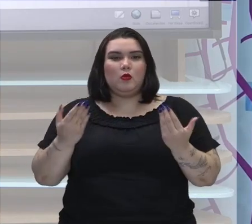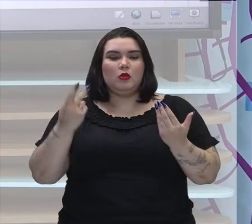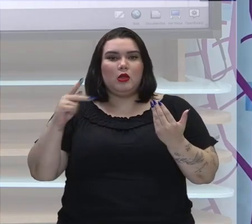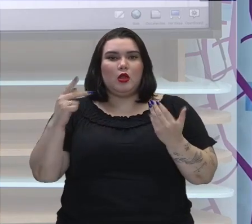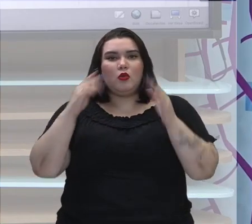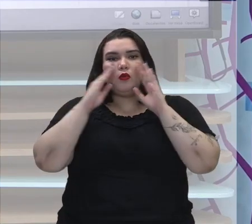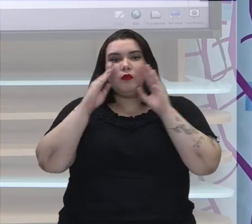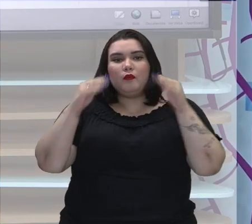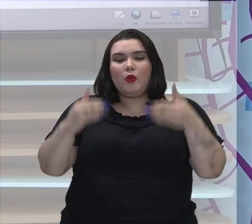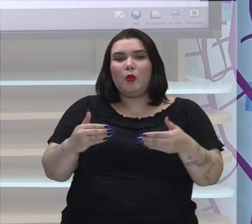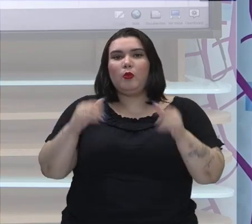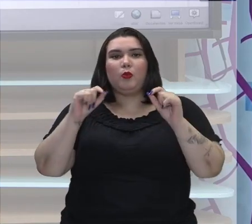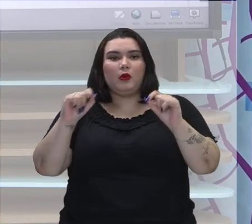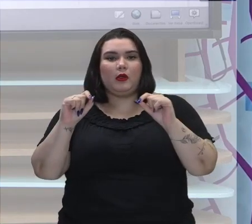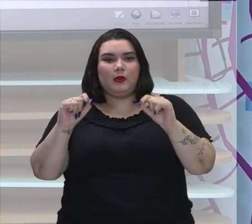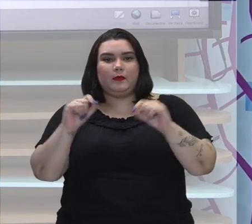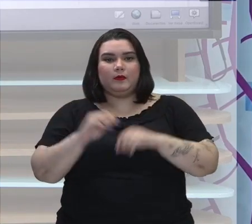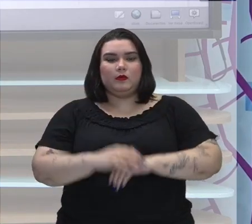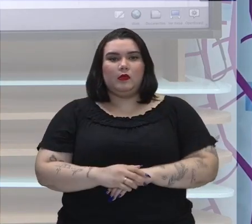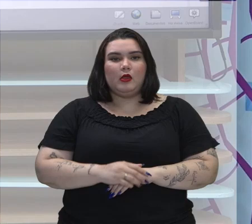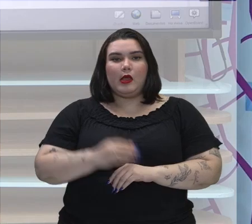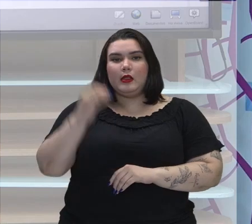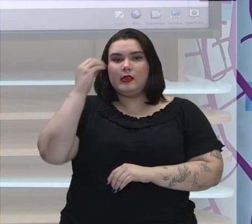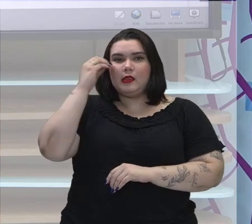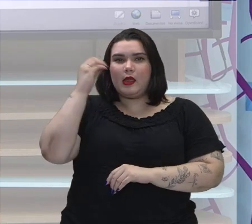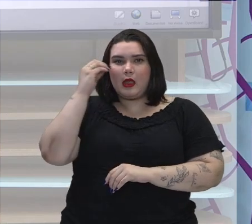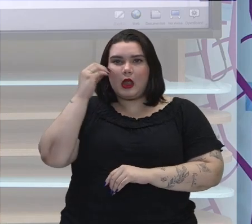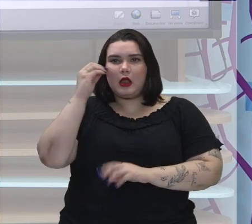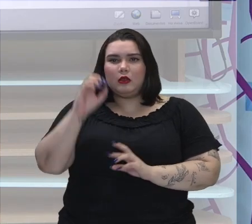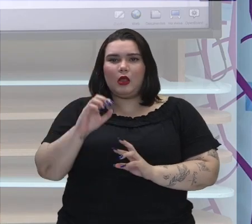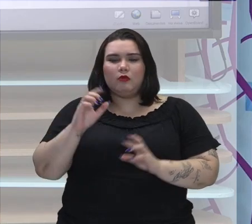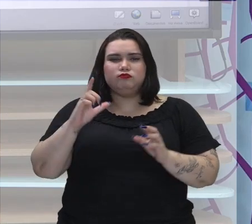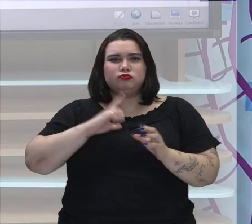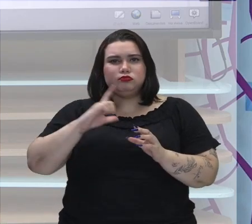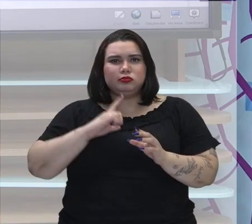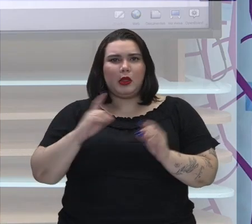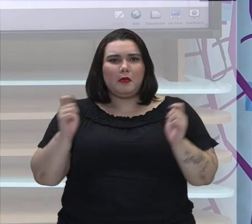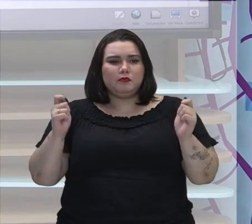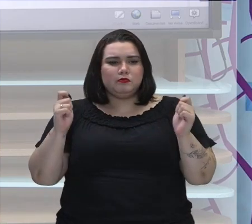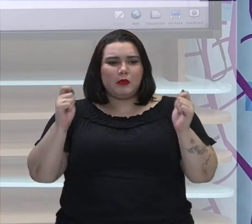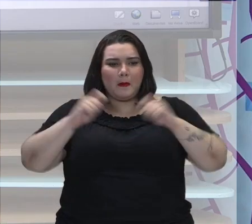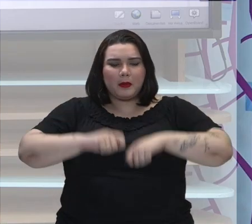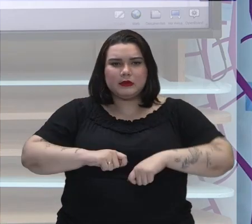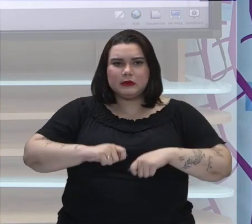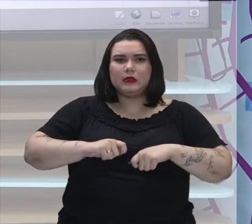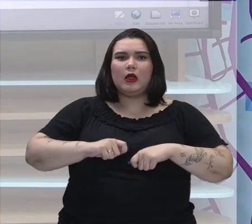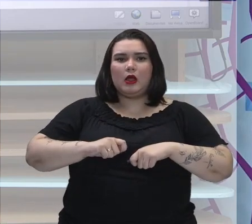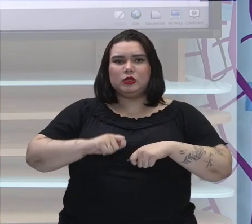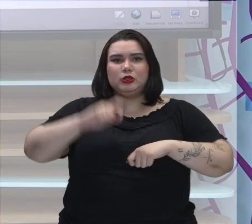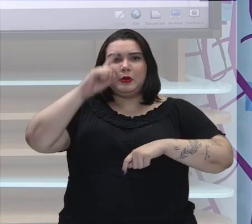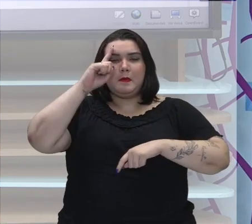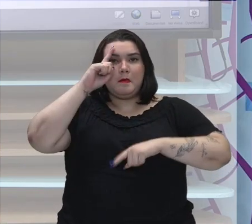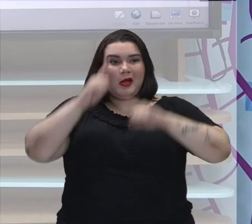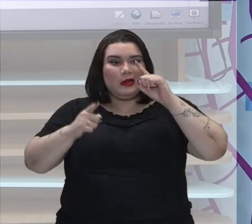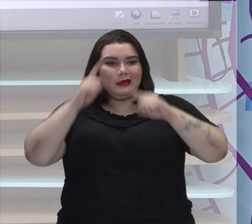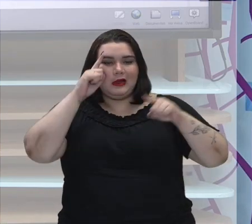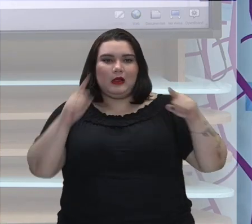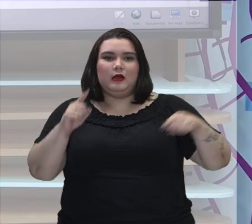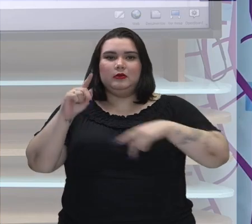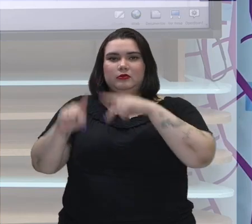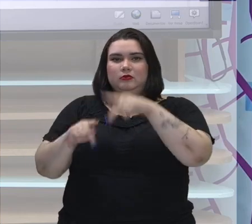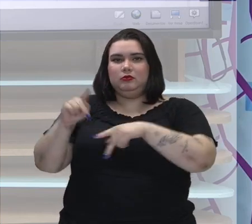tentar tratar, né, de modo mais eficiente o controle dessas